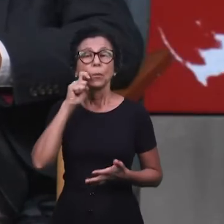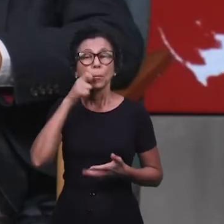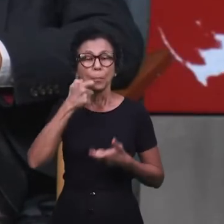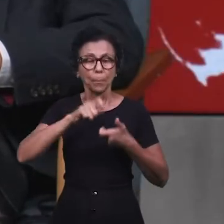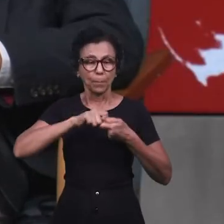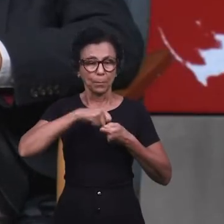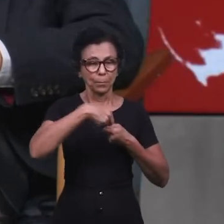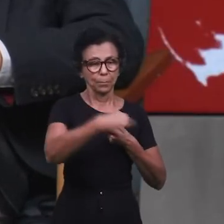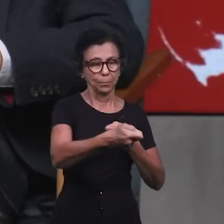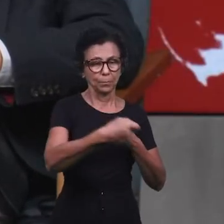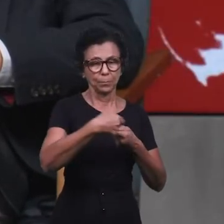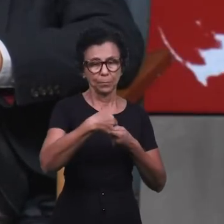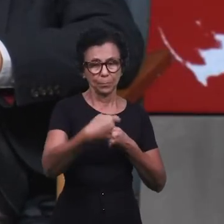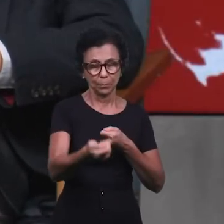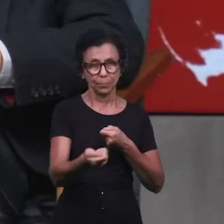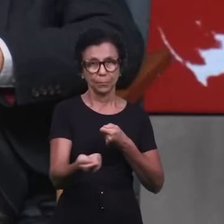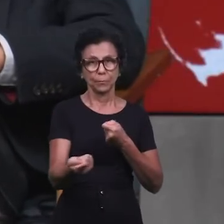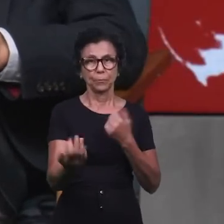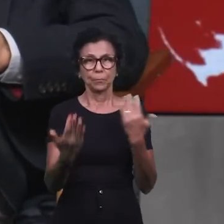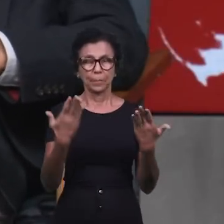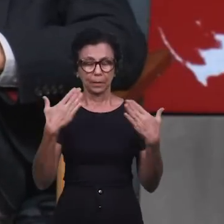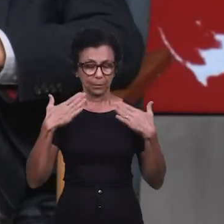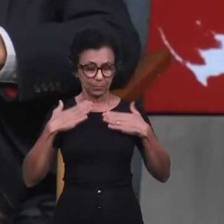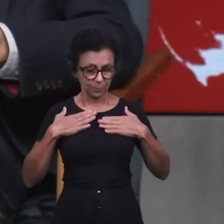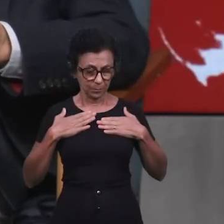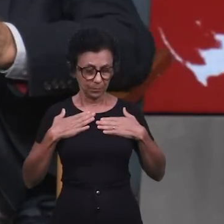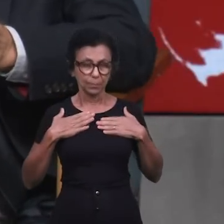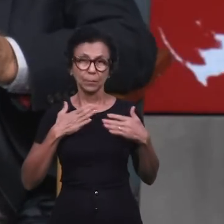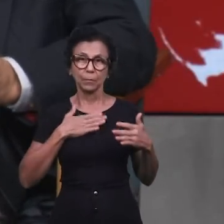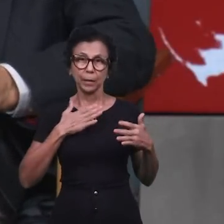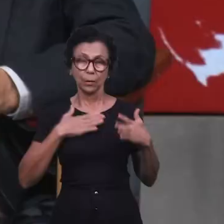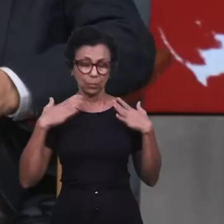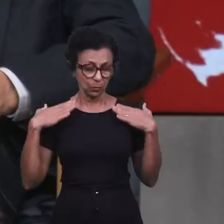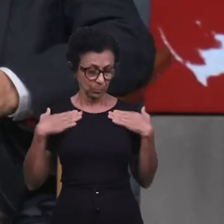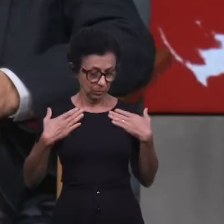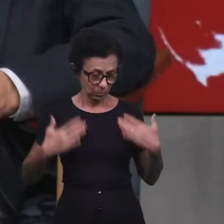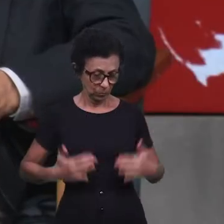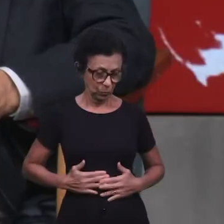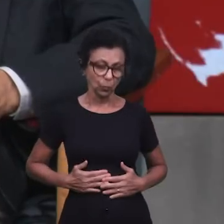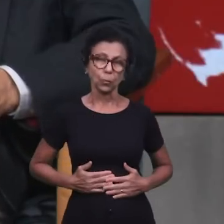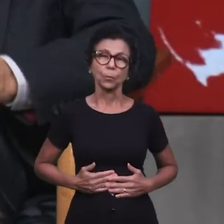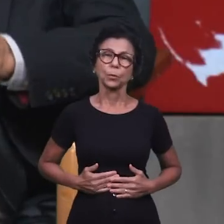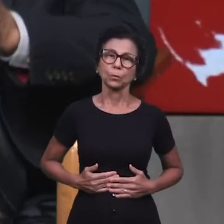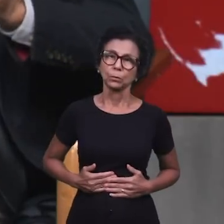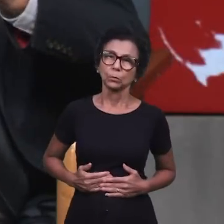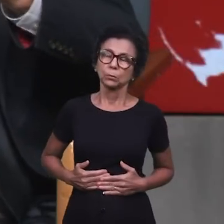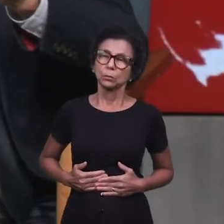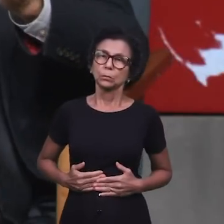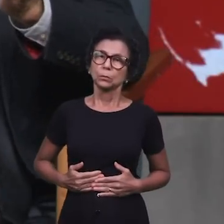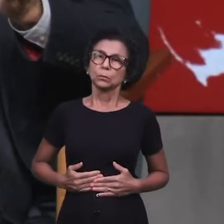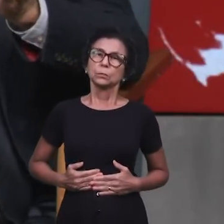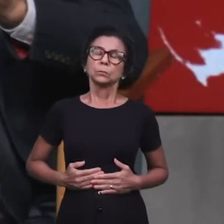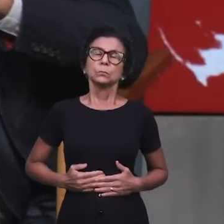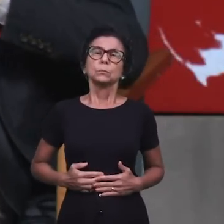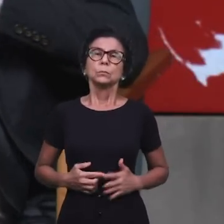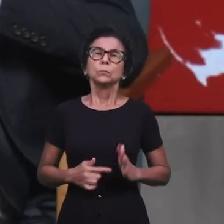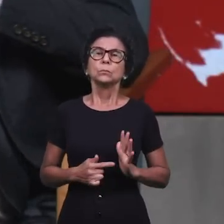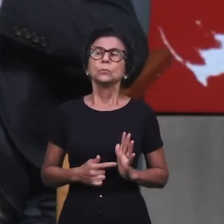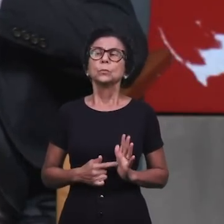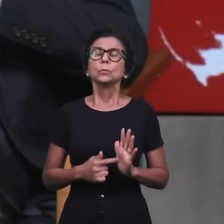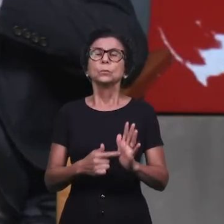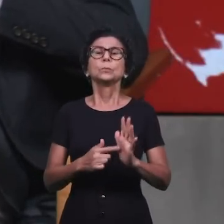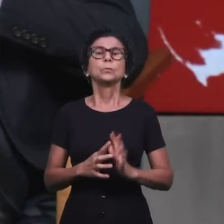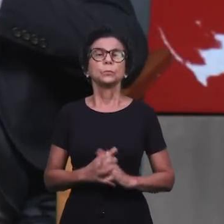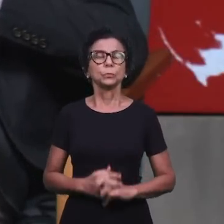agora é o meu corpo. Ele profetiza sobre a igreja, mostrando que para